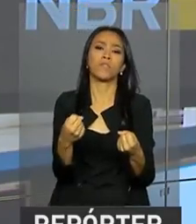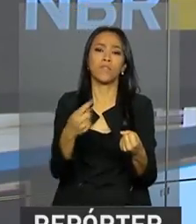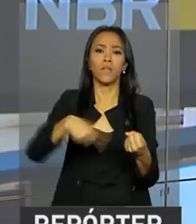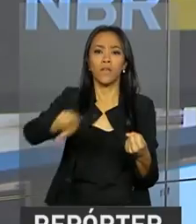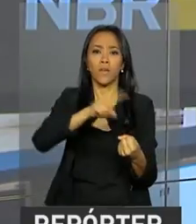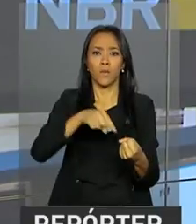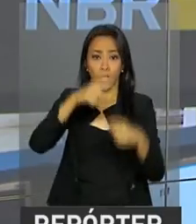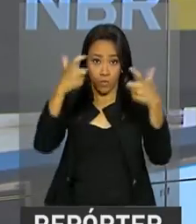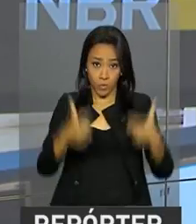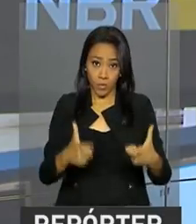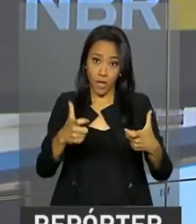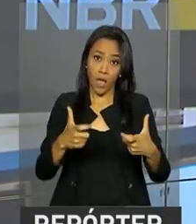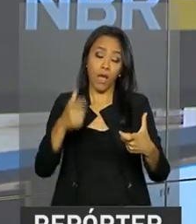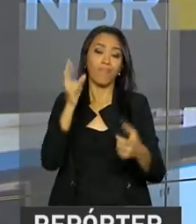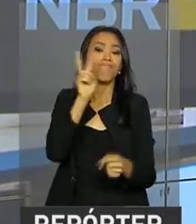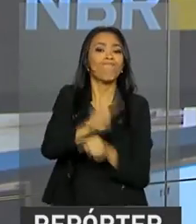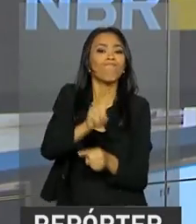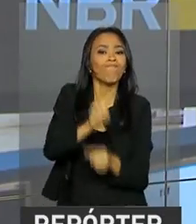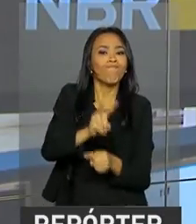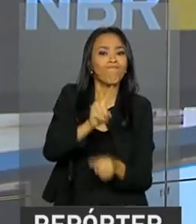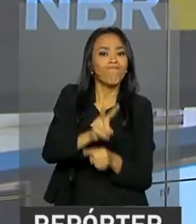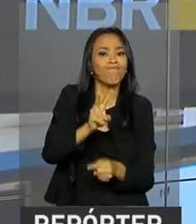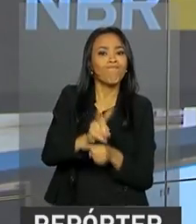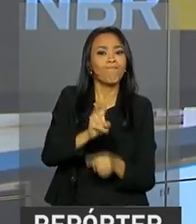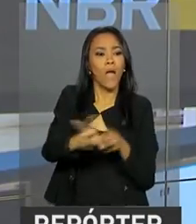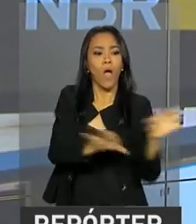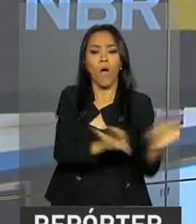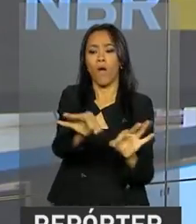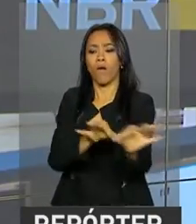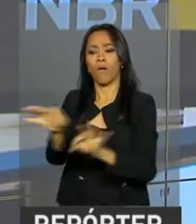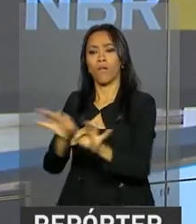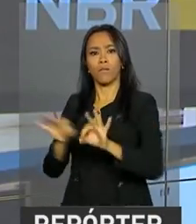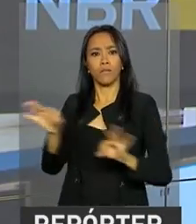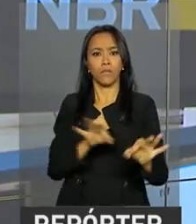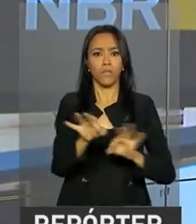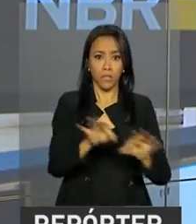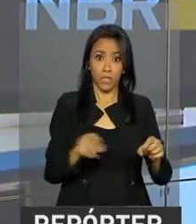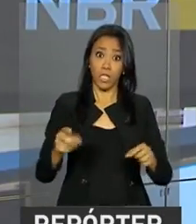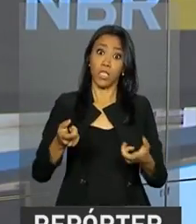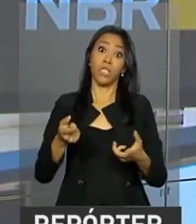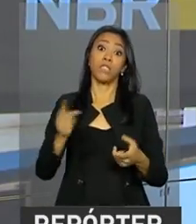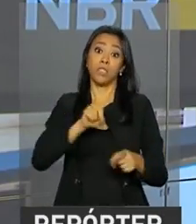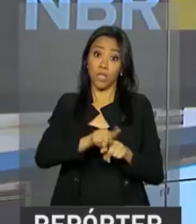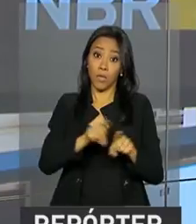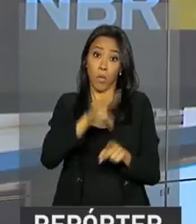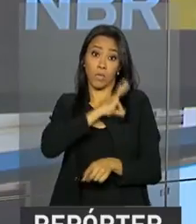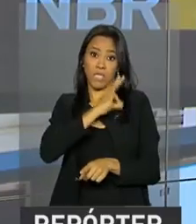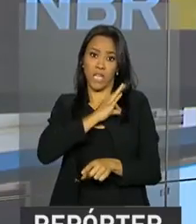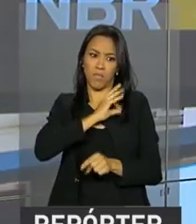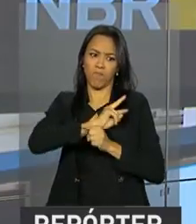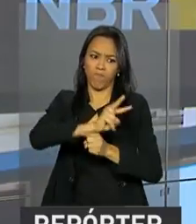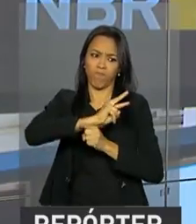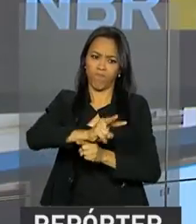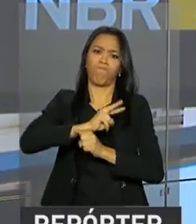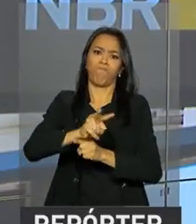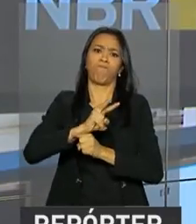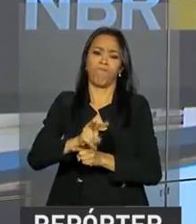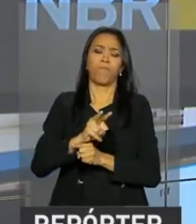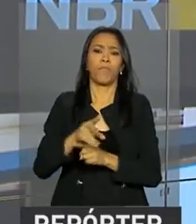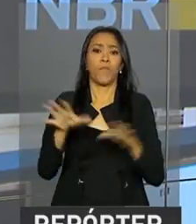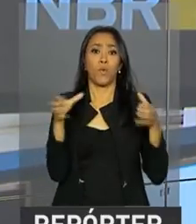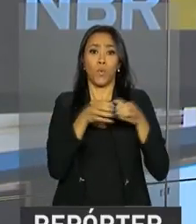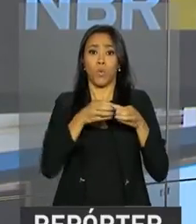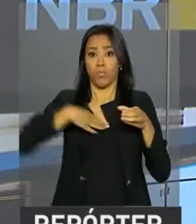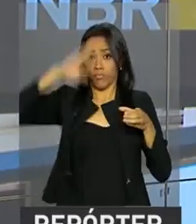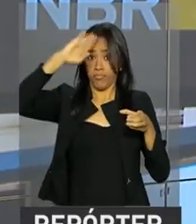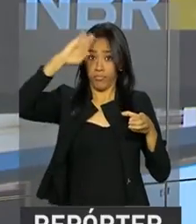locais na manutenção da ordem pública e no policiamento ostensivo a força nacional atua em